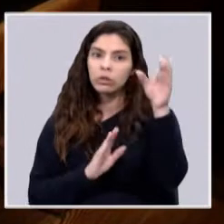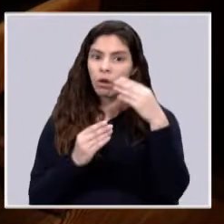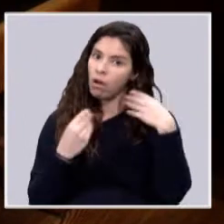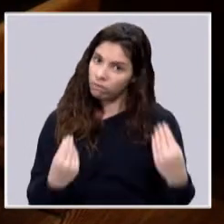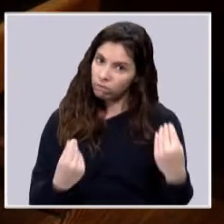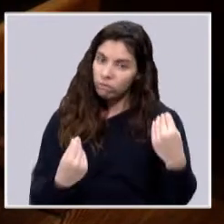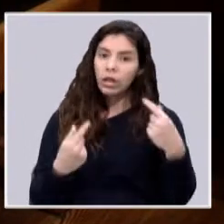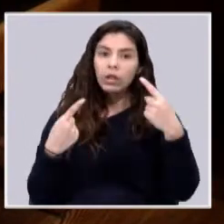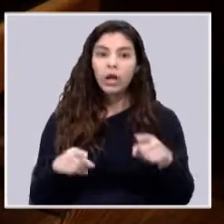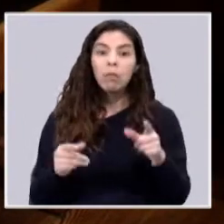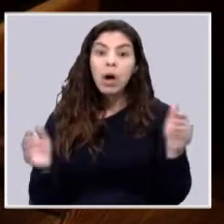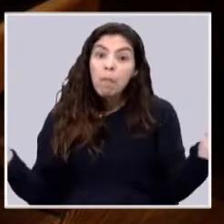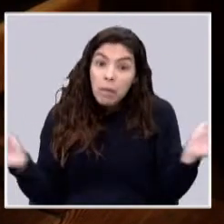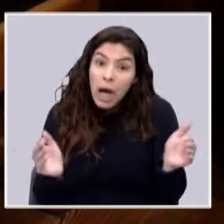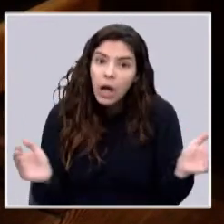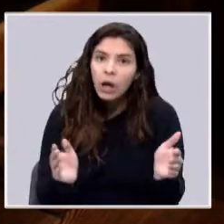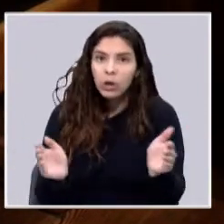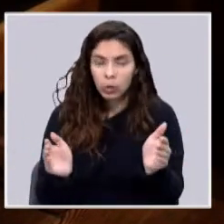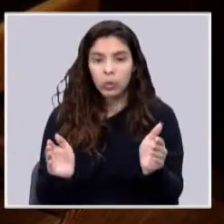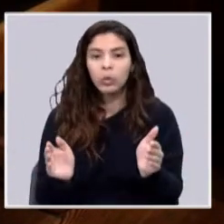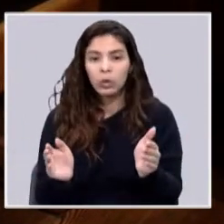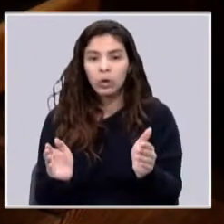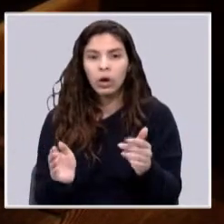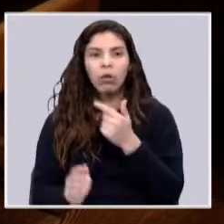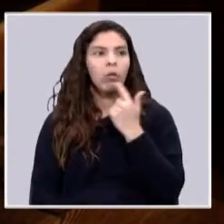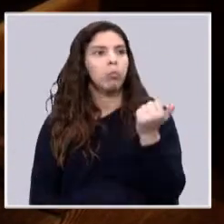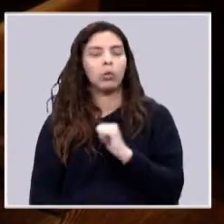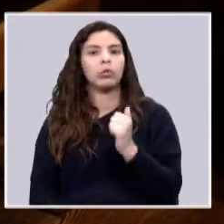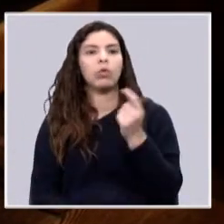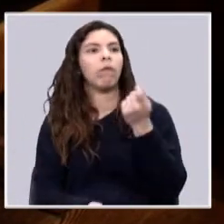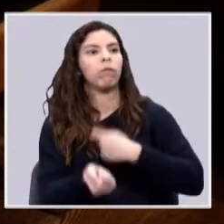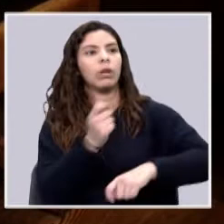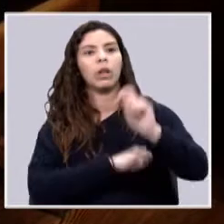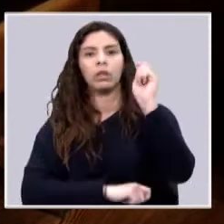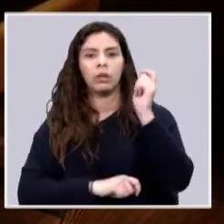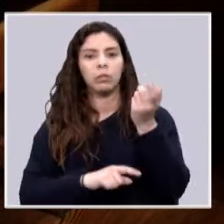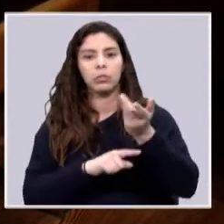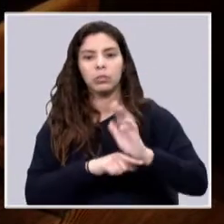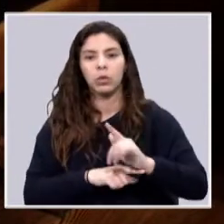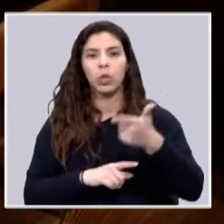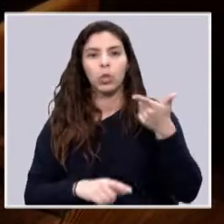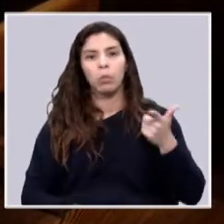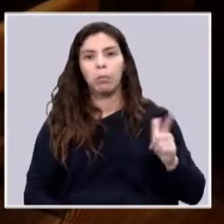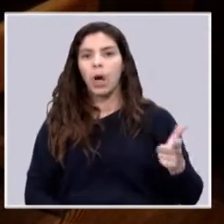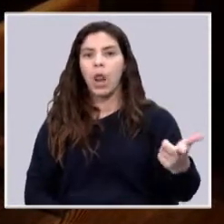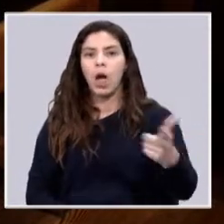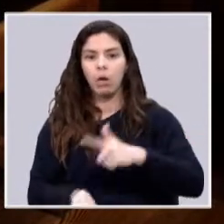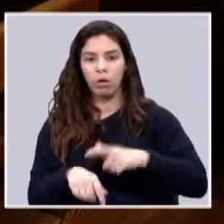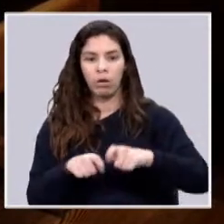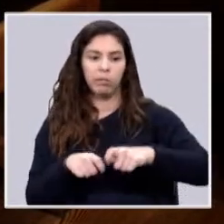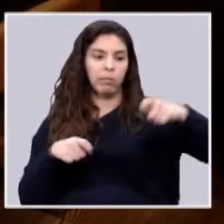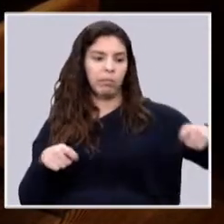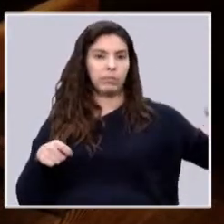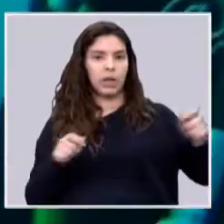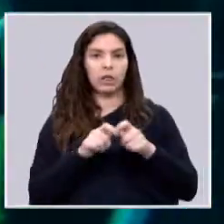condições absolutamente extraordinárias para animais de pequeno porte. Mas nunca poderíamos, por exemplo, vender, sei lá, um tubarão que cresça